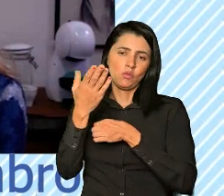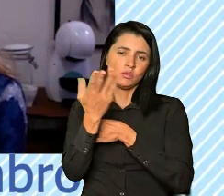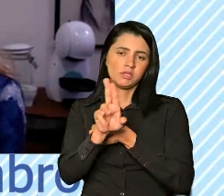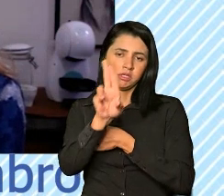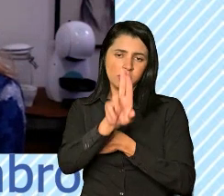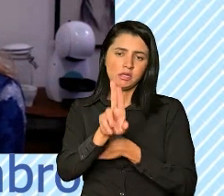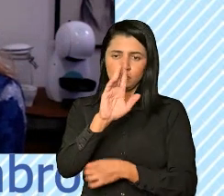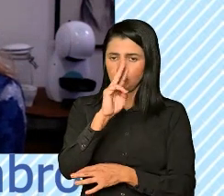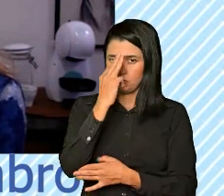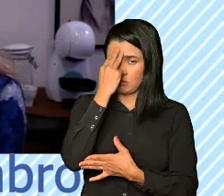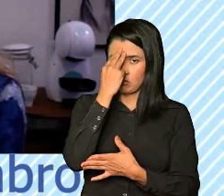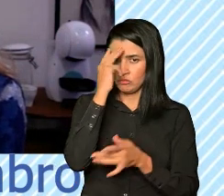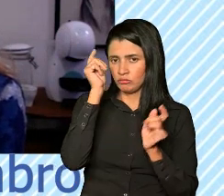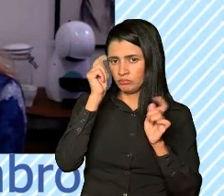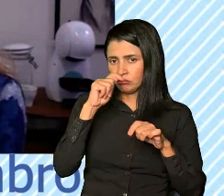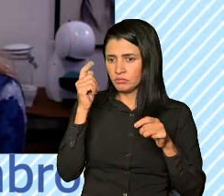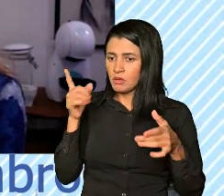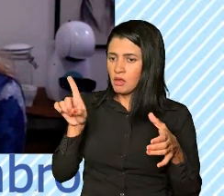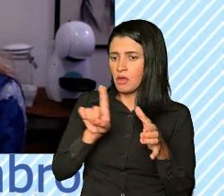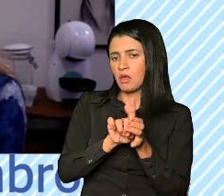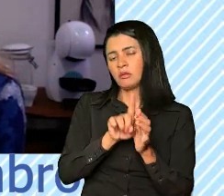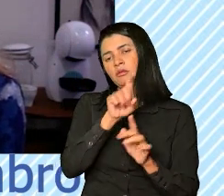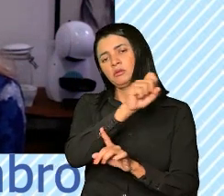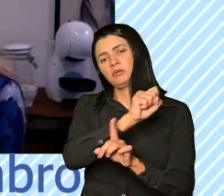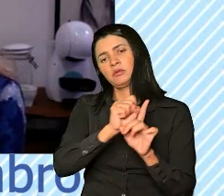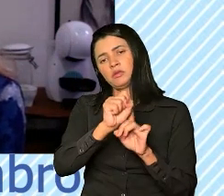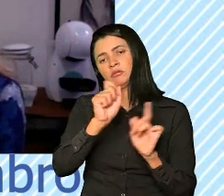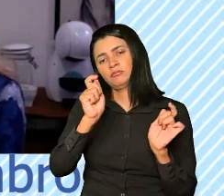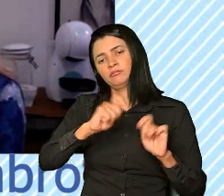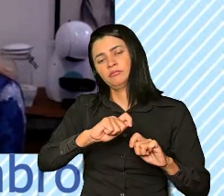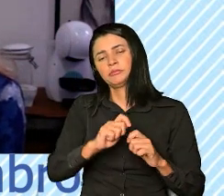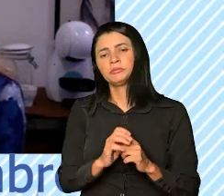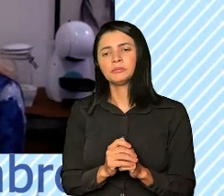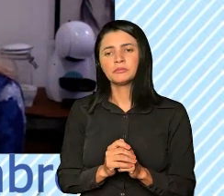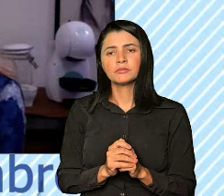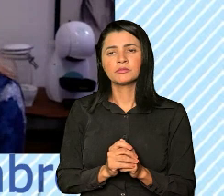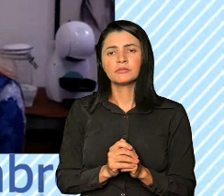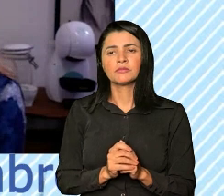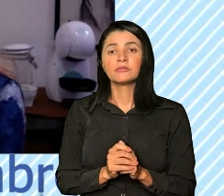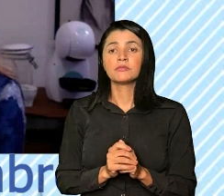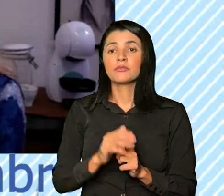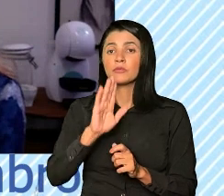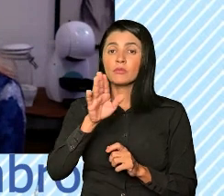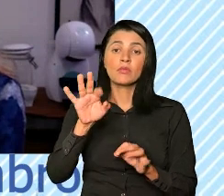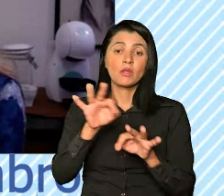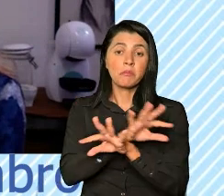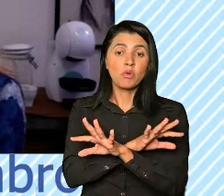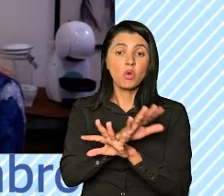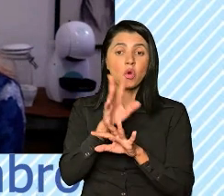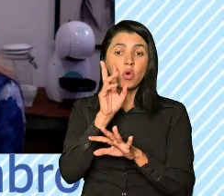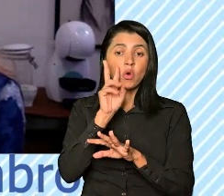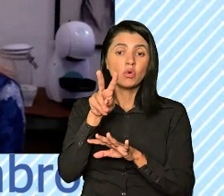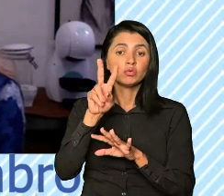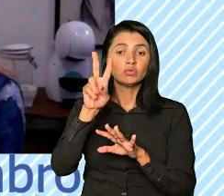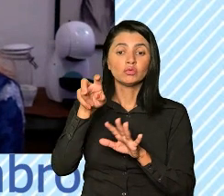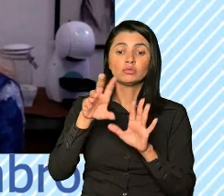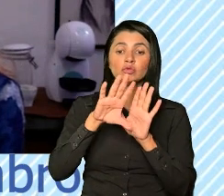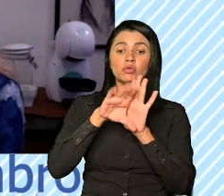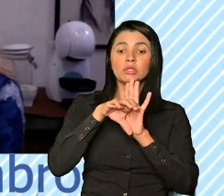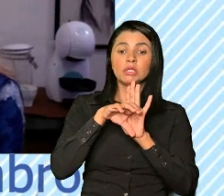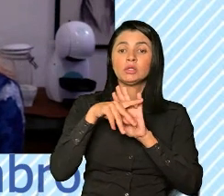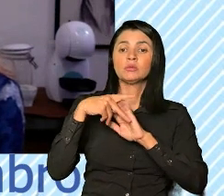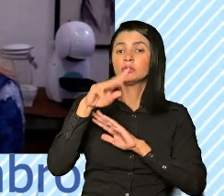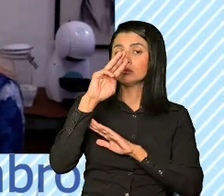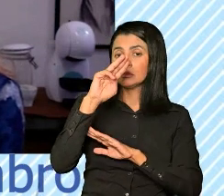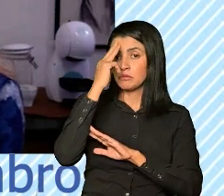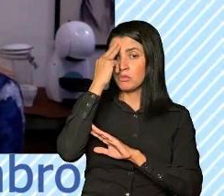gente tem essa capacidade de inserção social, né? Uma vez feito esse sobrevoo sobre o conceito da memória, sua